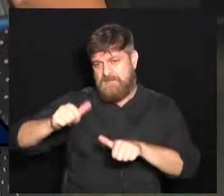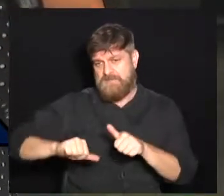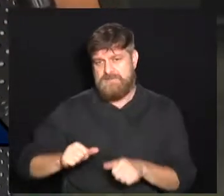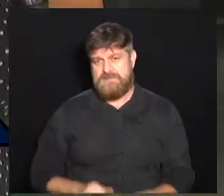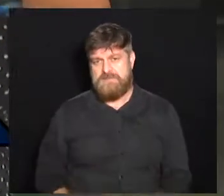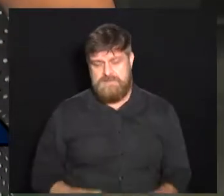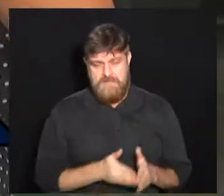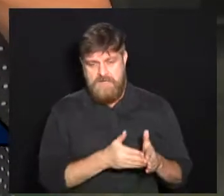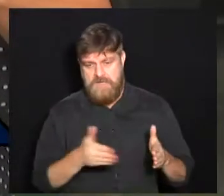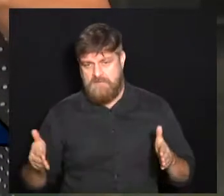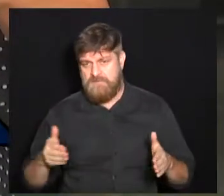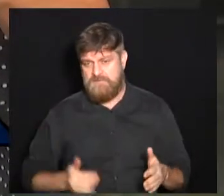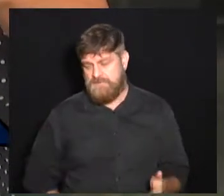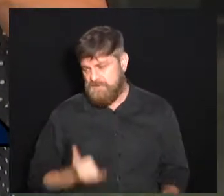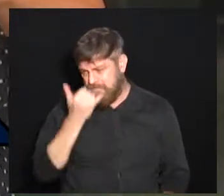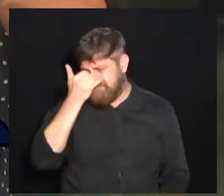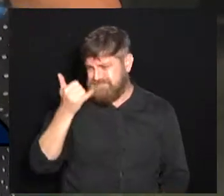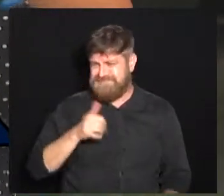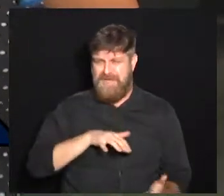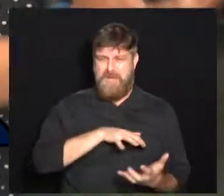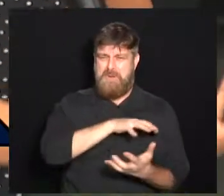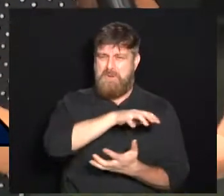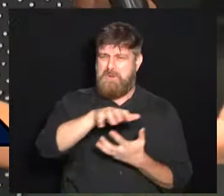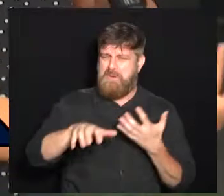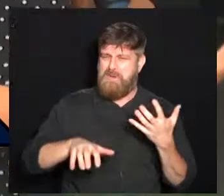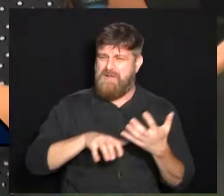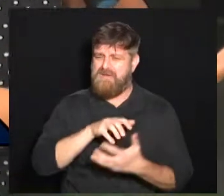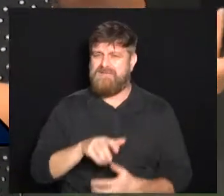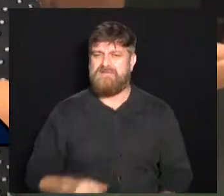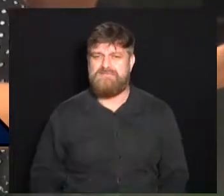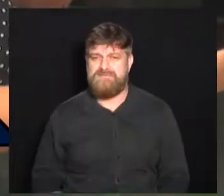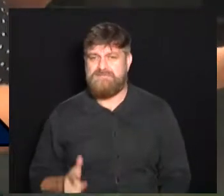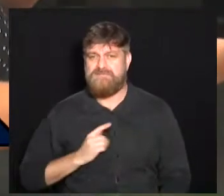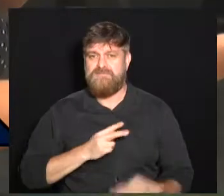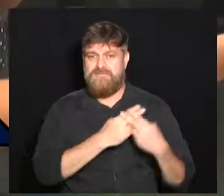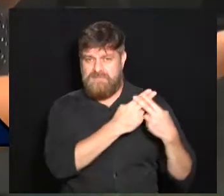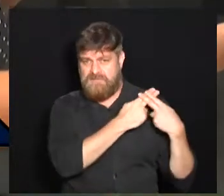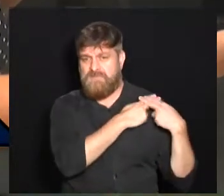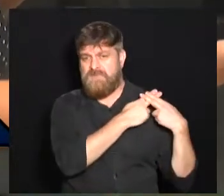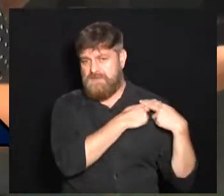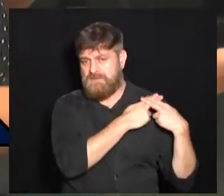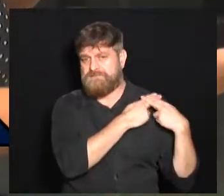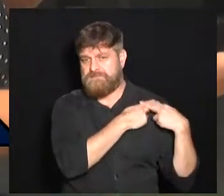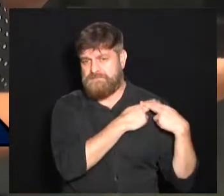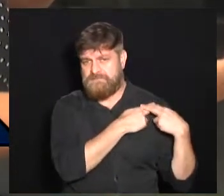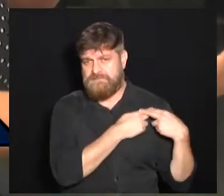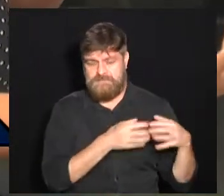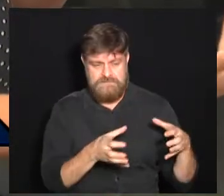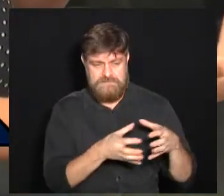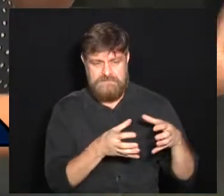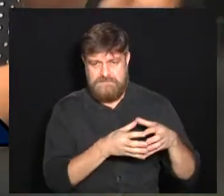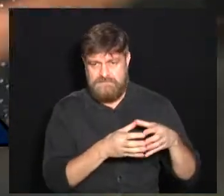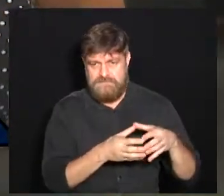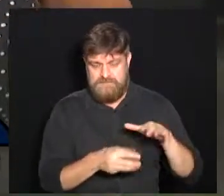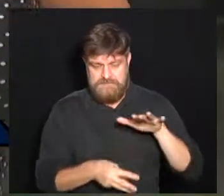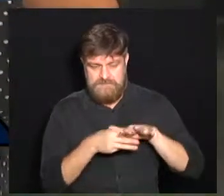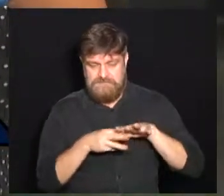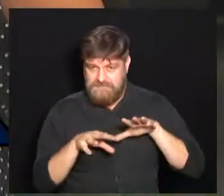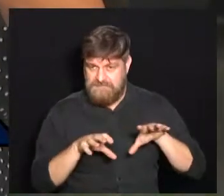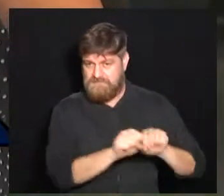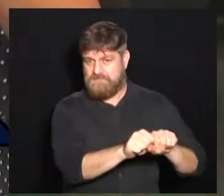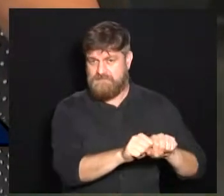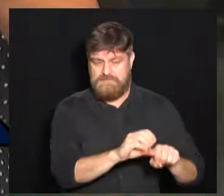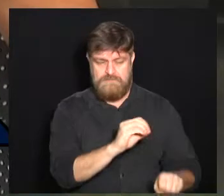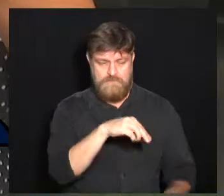transição foi desastroso, tanto naquilo que diz de responsabilidade da organização social, quanto no que